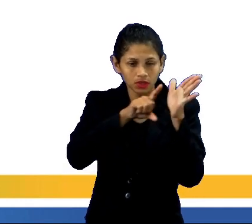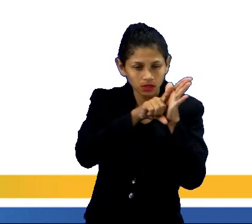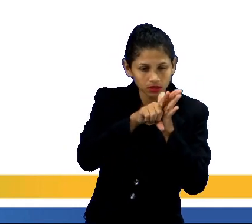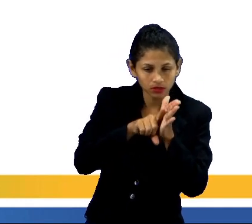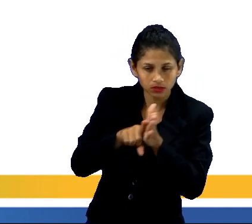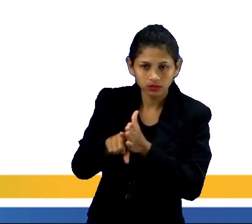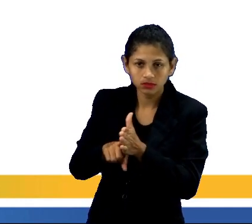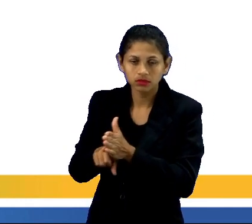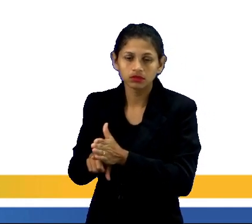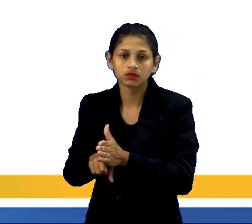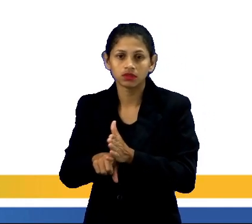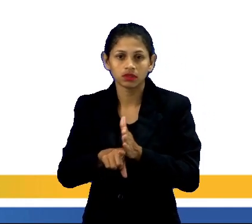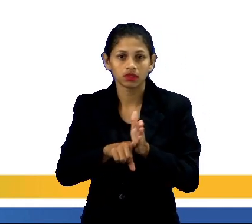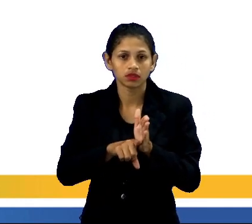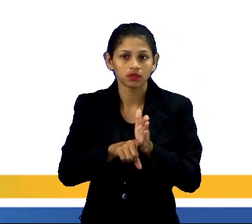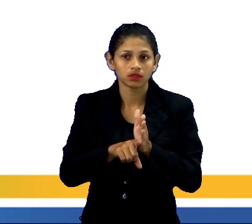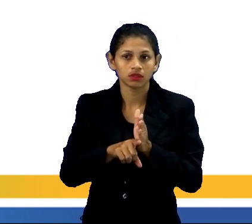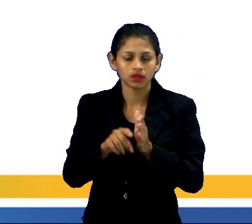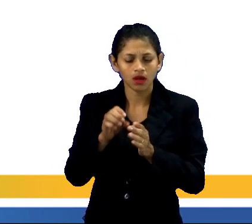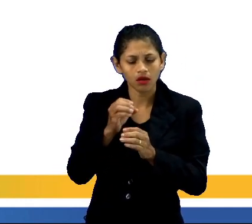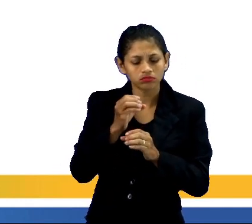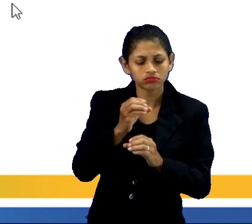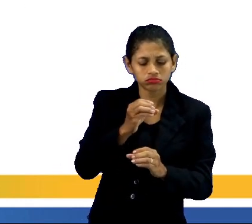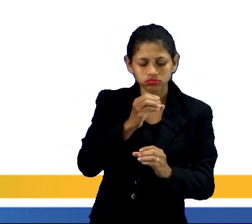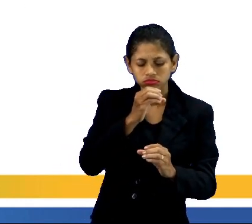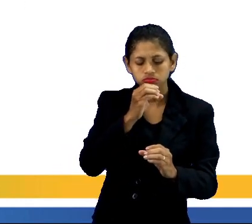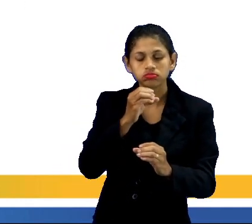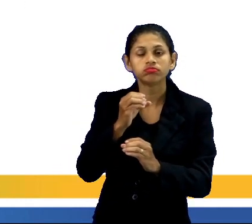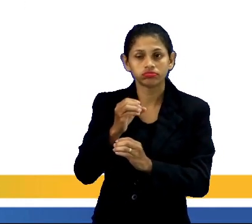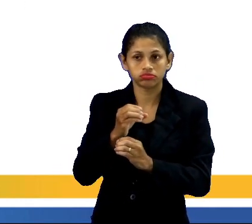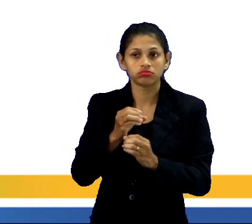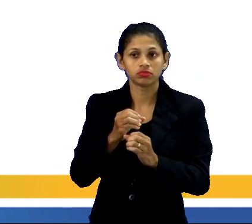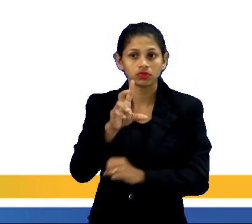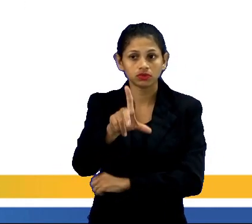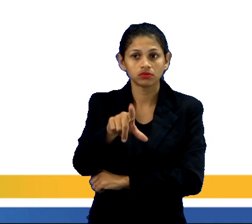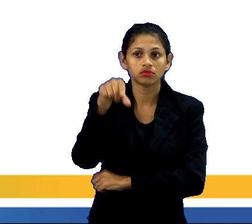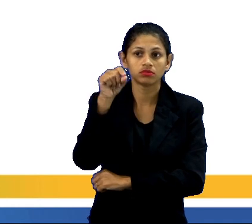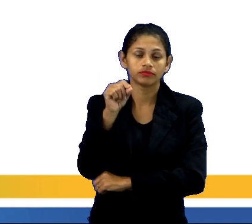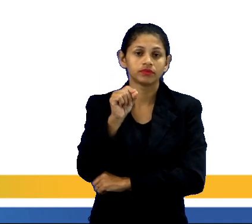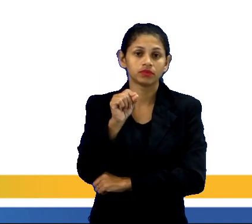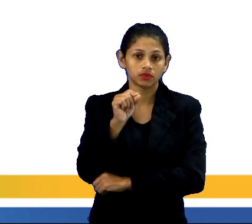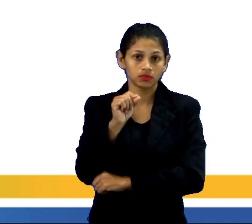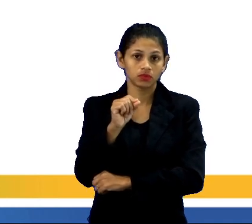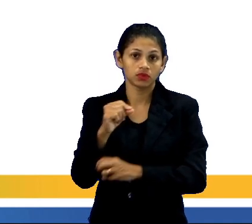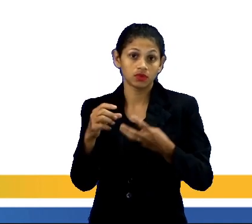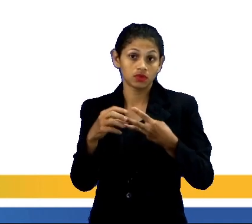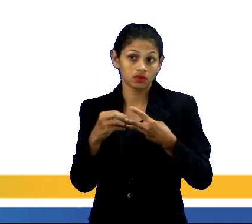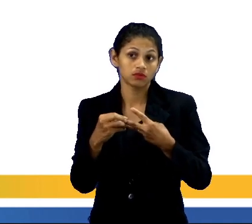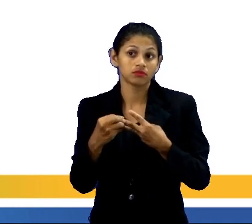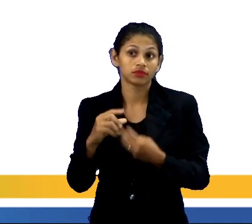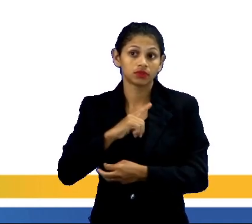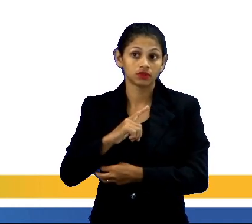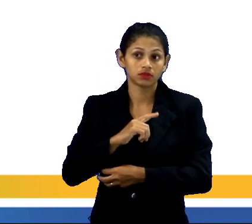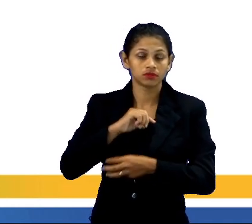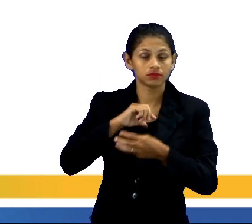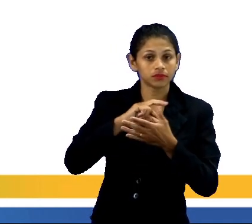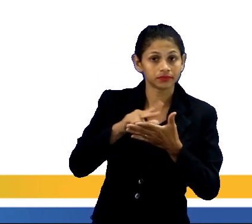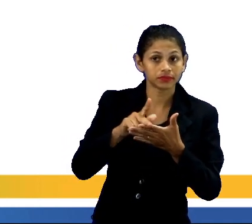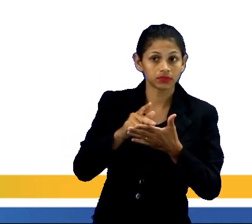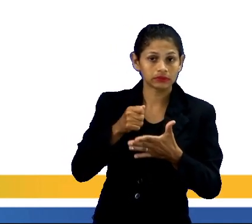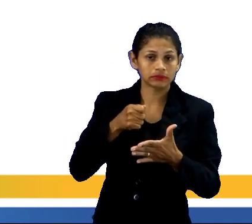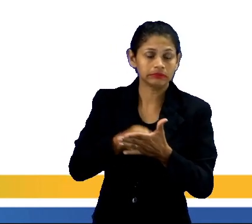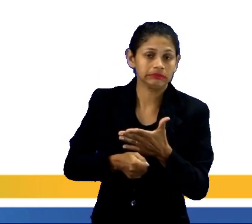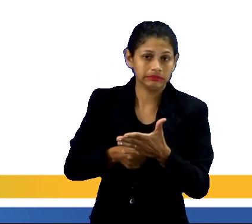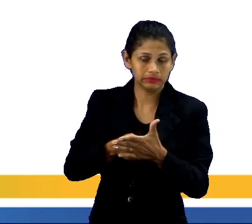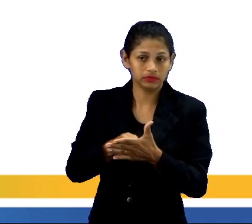essas células T vão o quê? Eles vão escolher aquelas que vão ter uma maior agressividade ali contra o tumor, né? Então eles vão